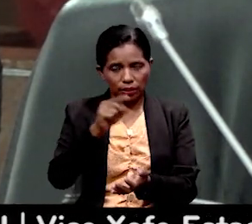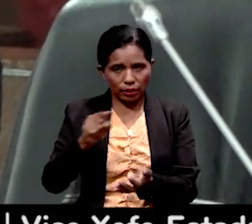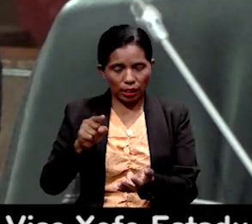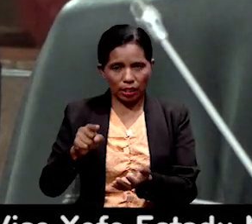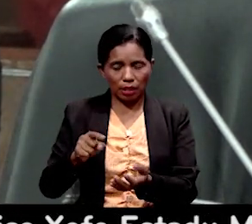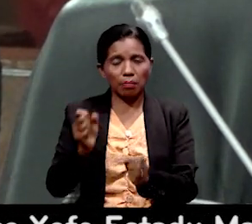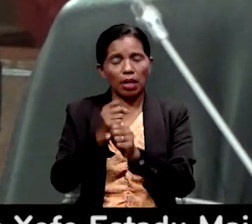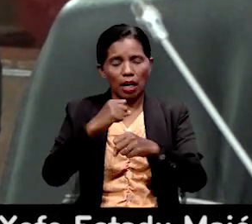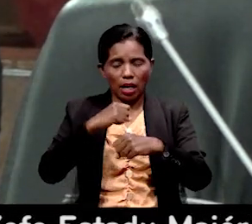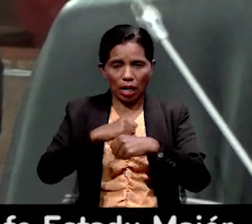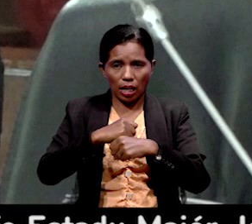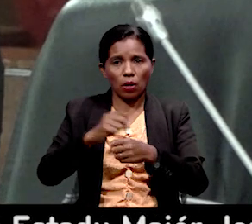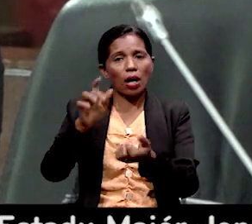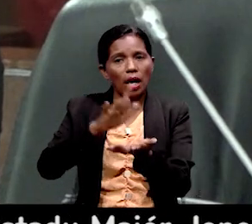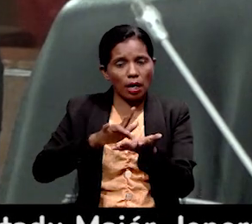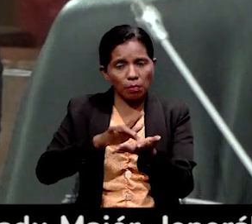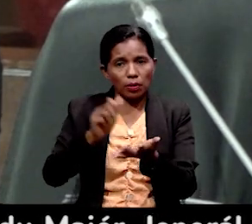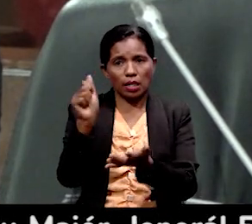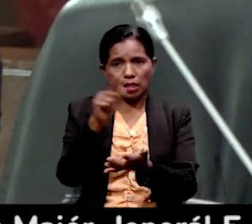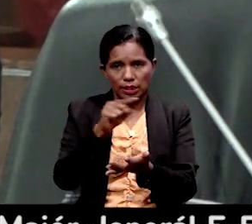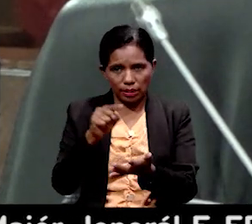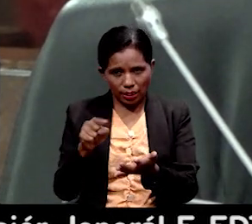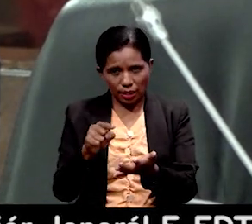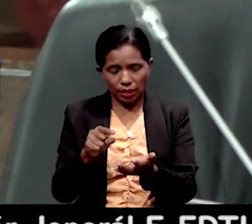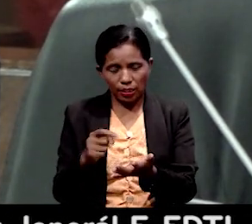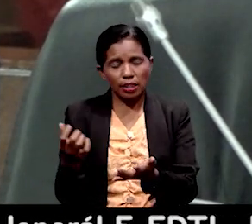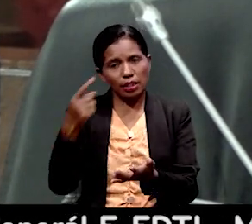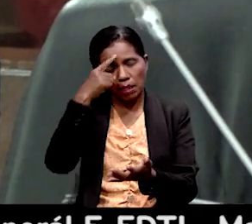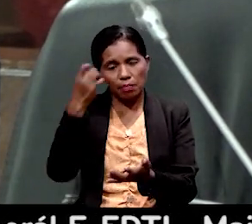bem produz AstraZeneca. Então, se ela ia